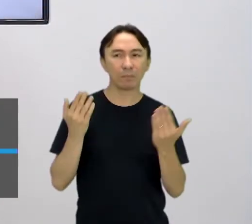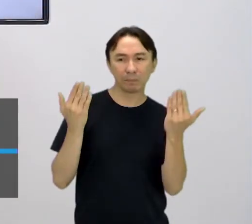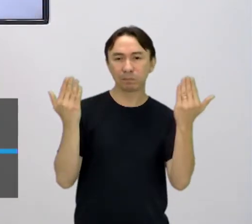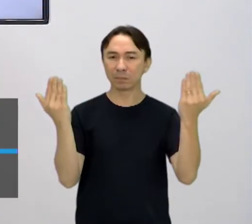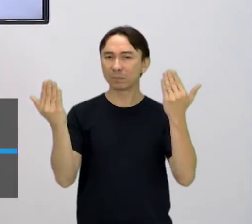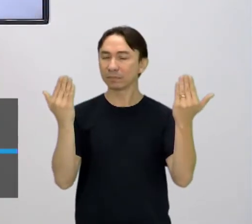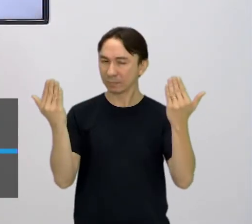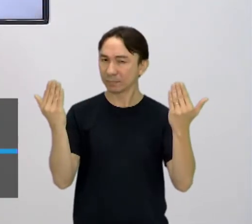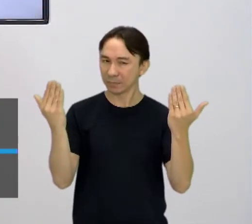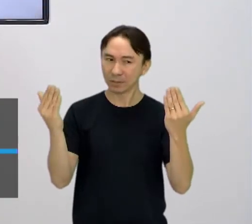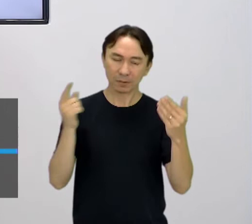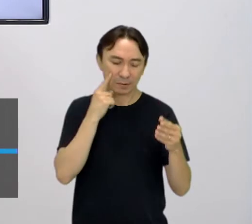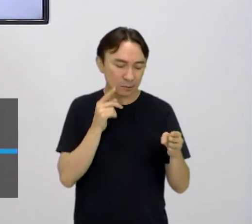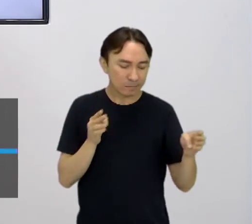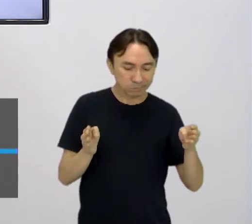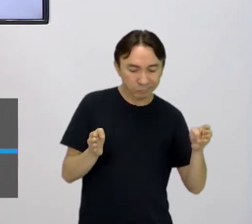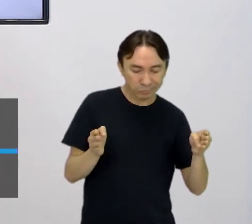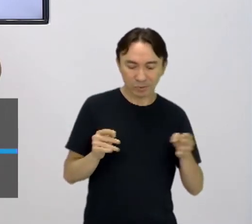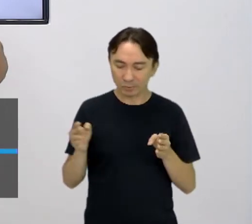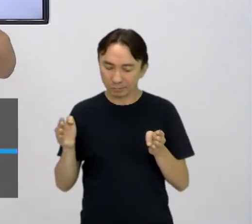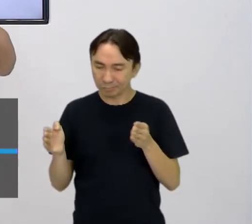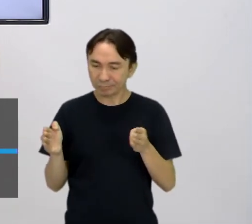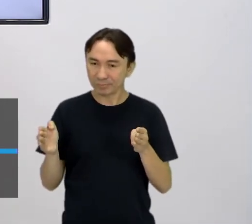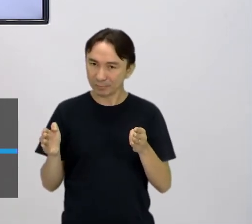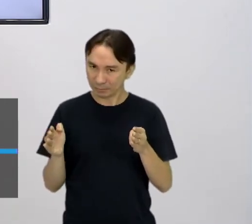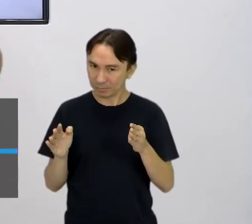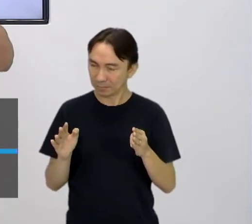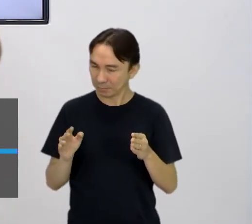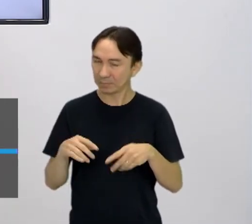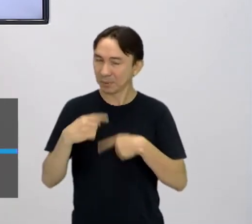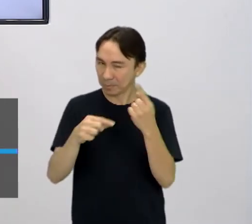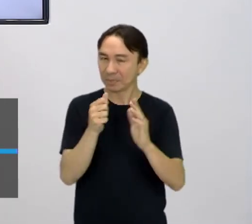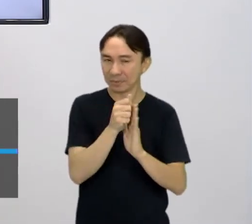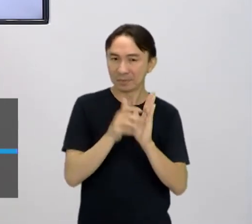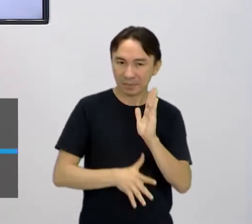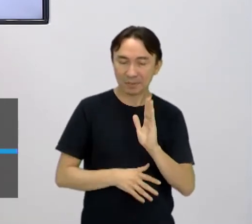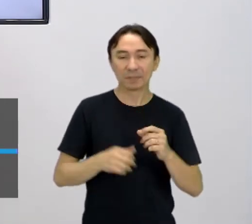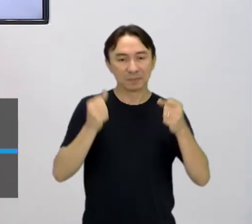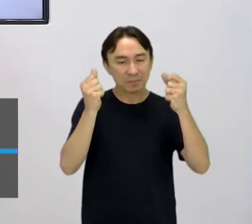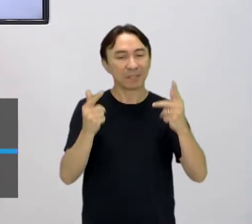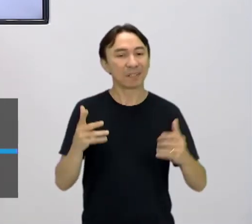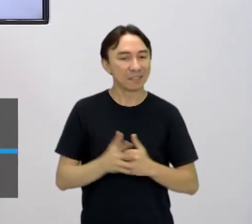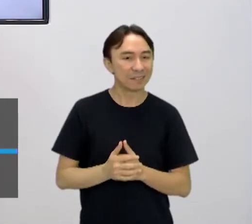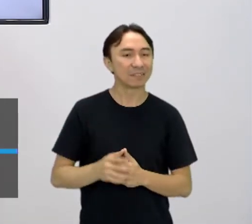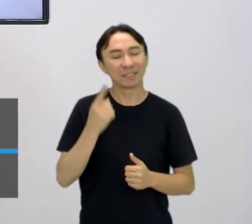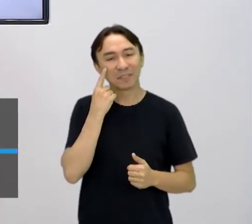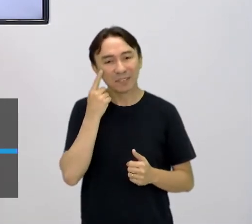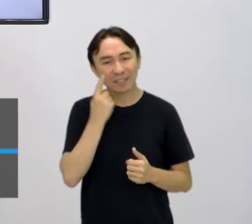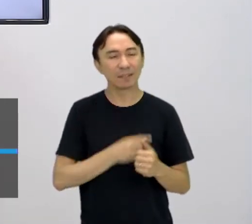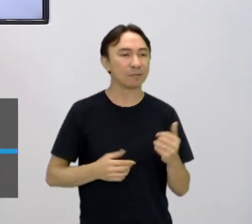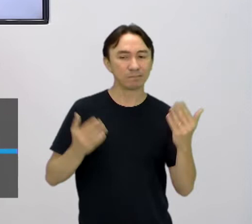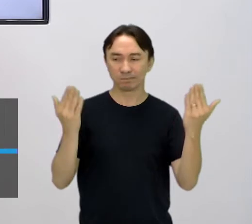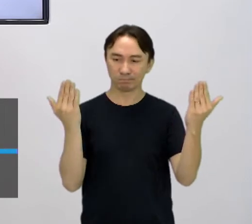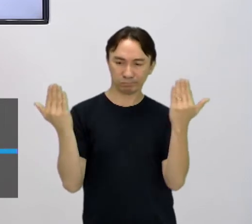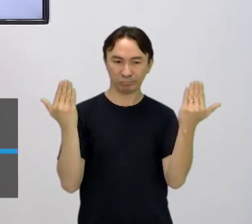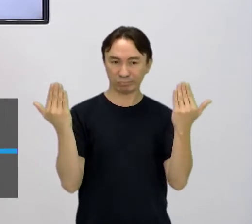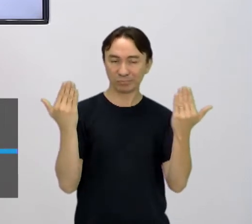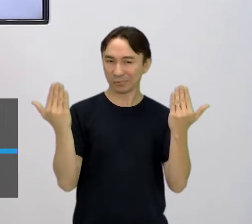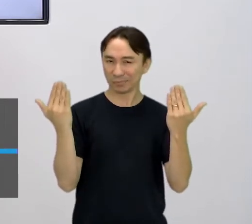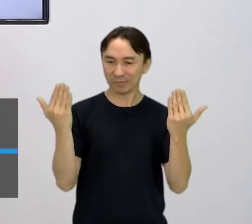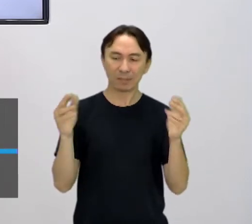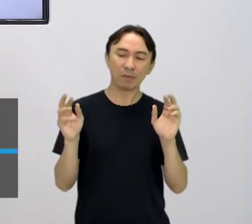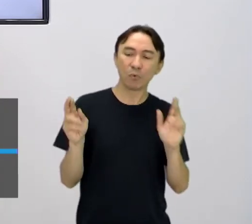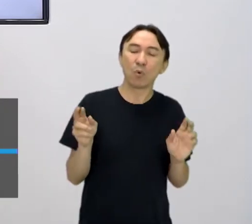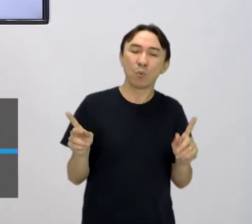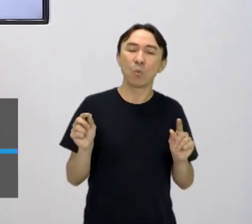outra atividade que a gente vai fazer essa análise de períodos, tá? Mas você analisa o quê? A diferença entre esses períodos, e aí a gente vai encontrar